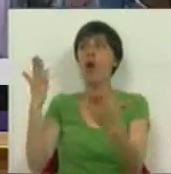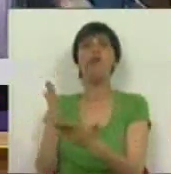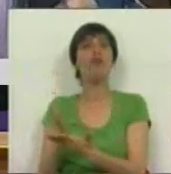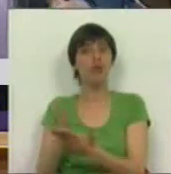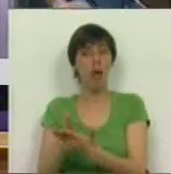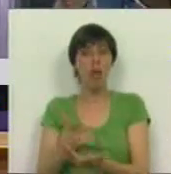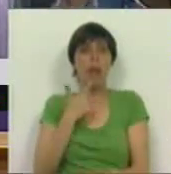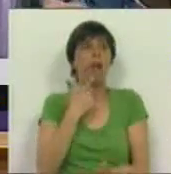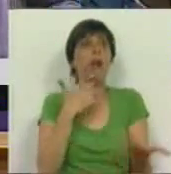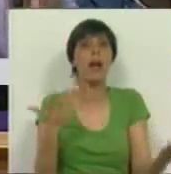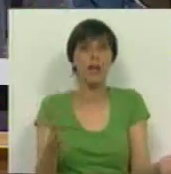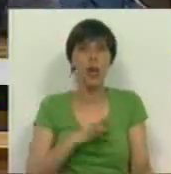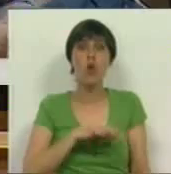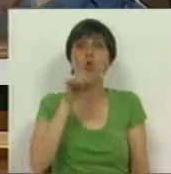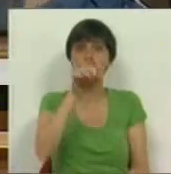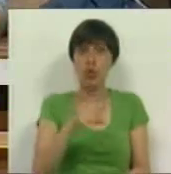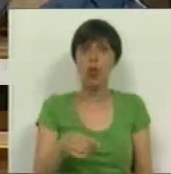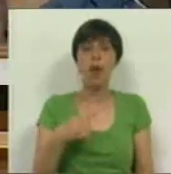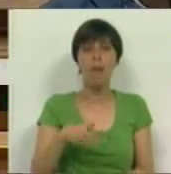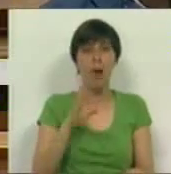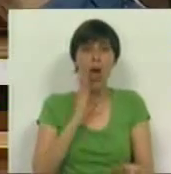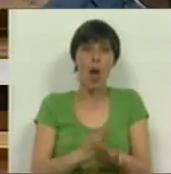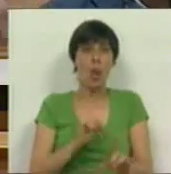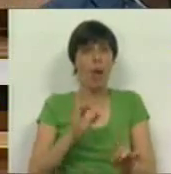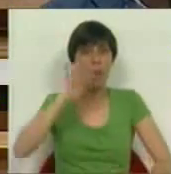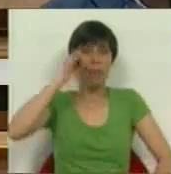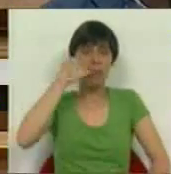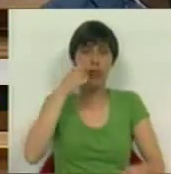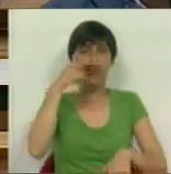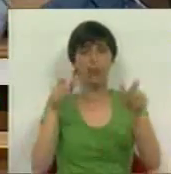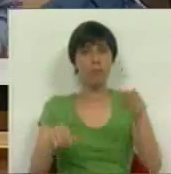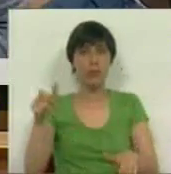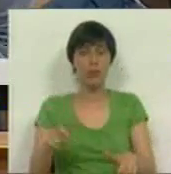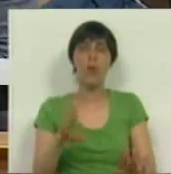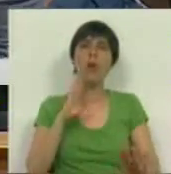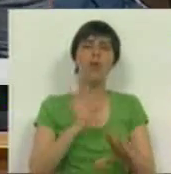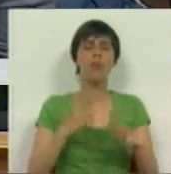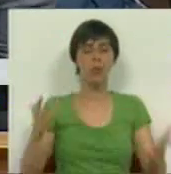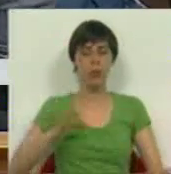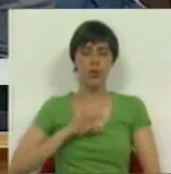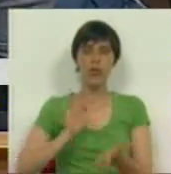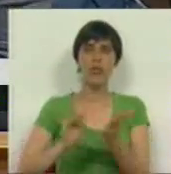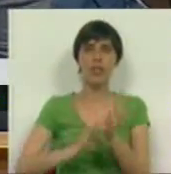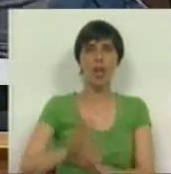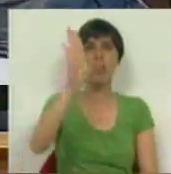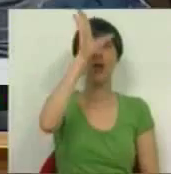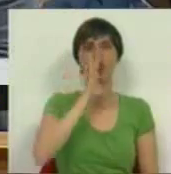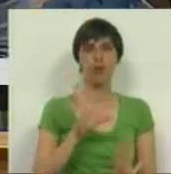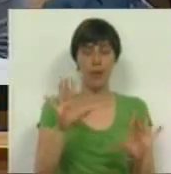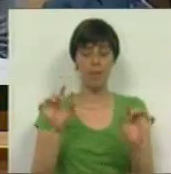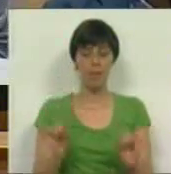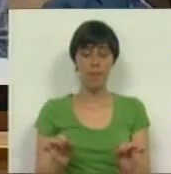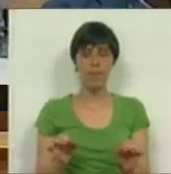escola, significa que os senhores vão, em última análise, prejudicar os utentes. E, por último, Sr. Secretário de Estado, há